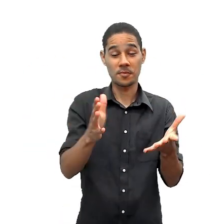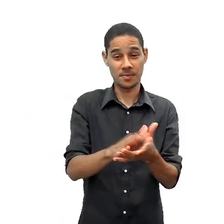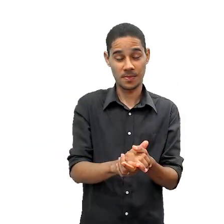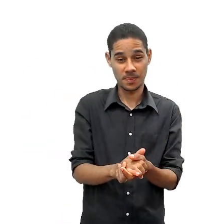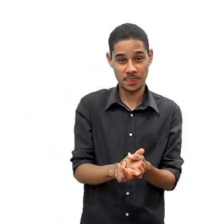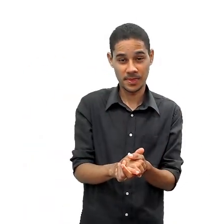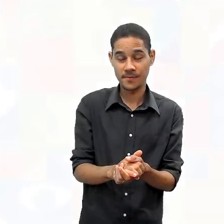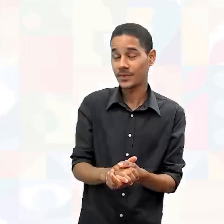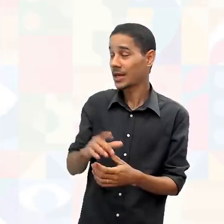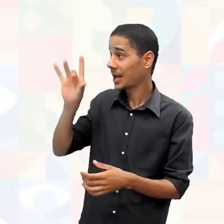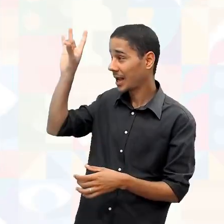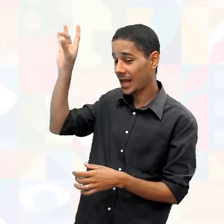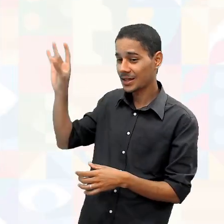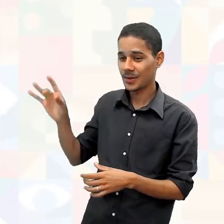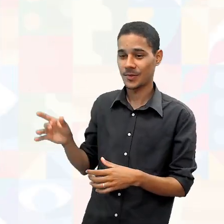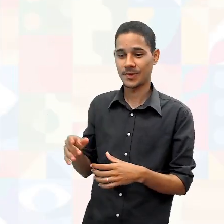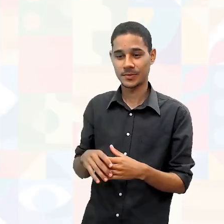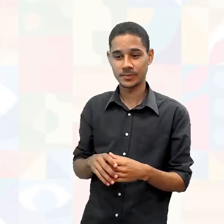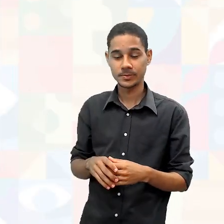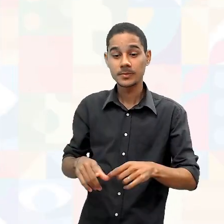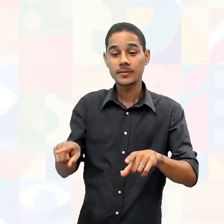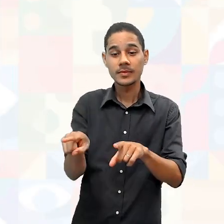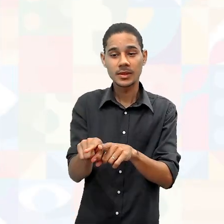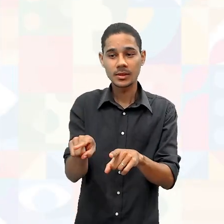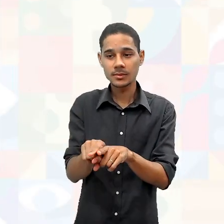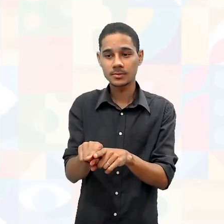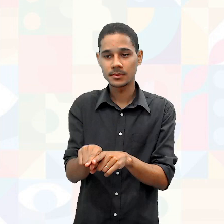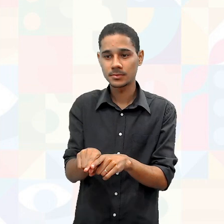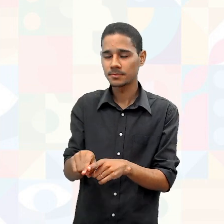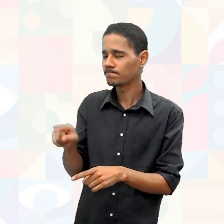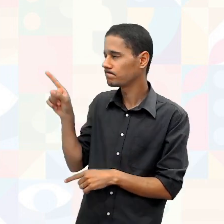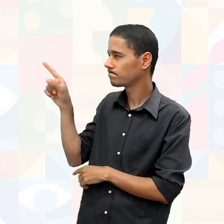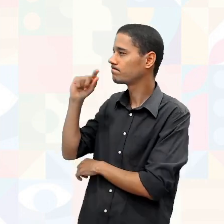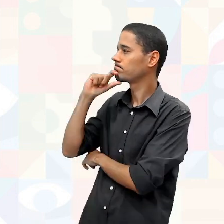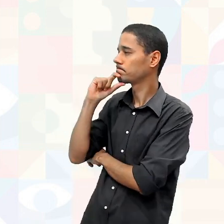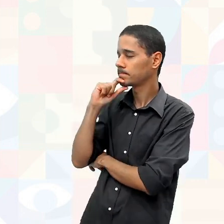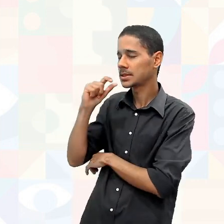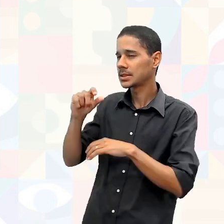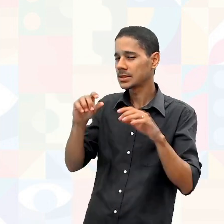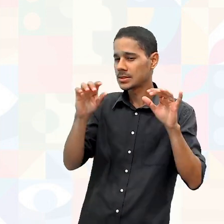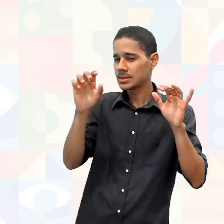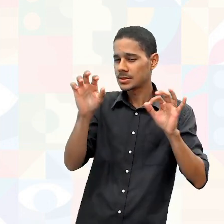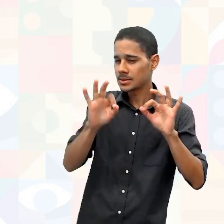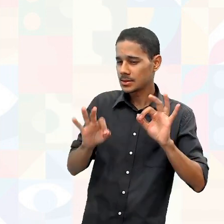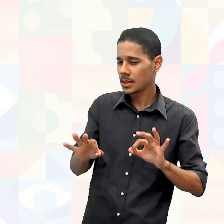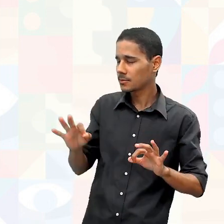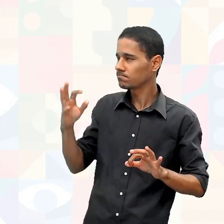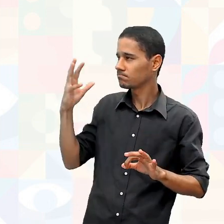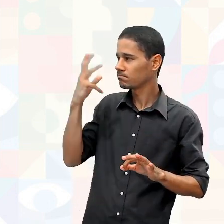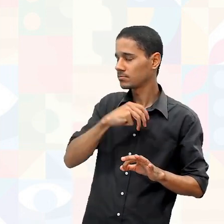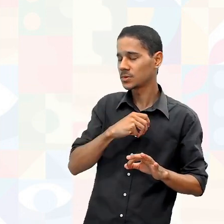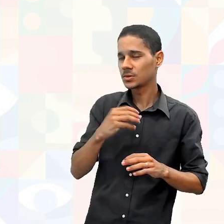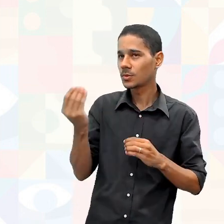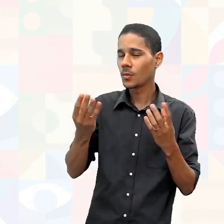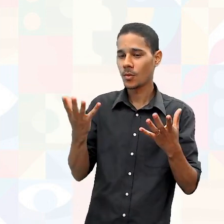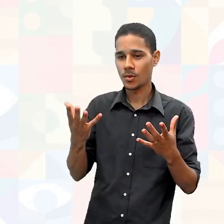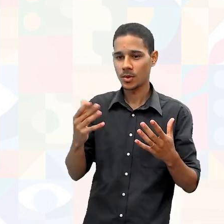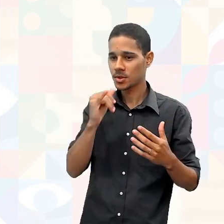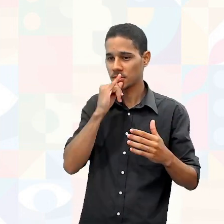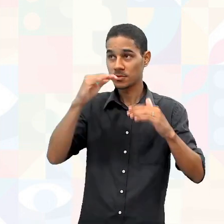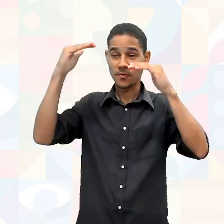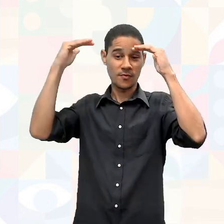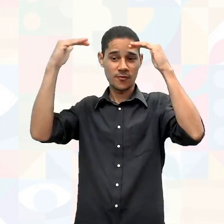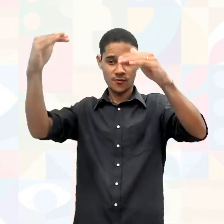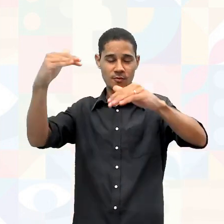né? E o que é que você pode tirar de partido estético, né, em cima do material, no caso específico, o forro de